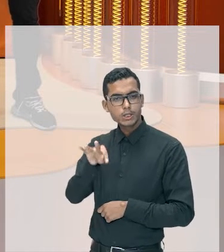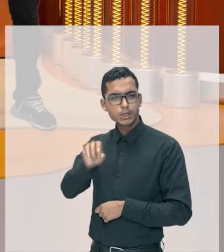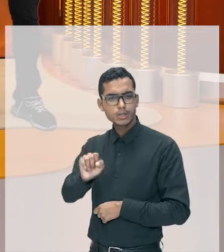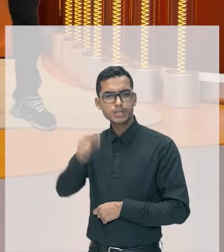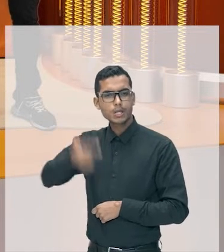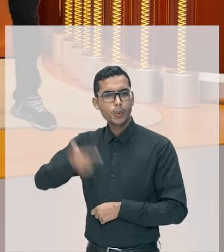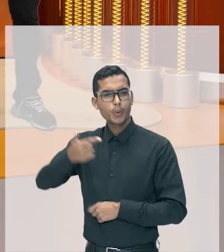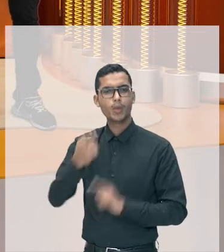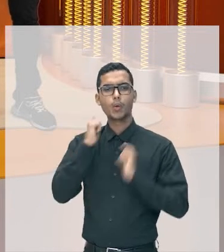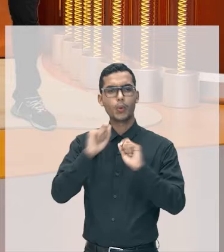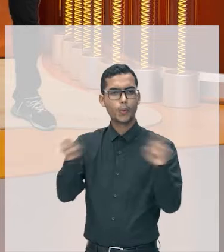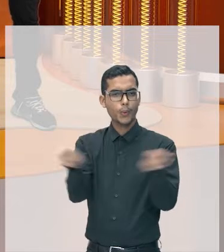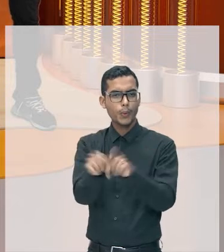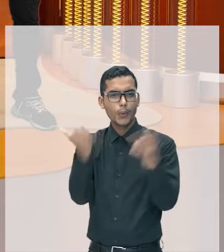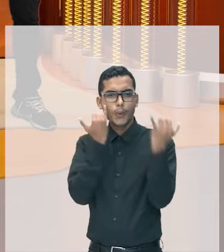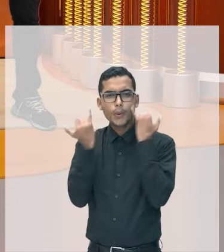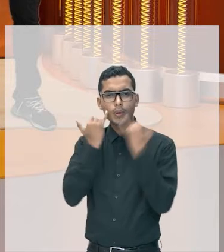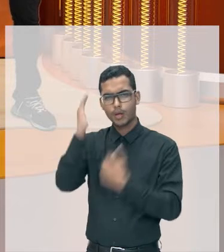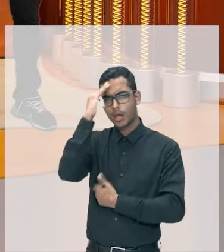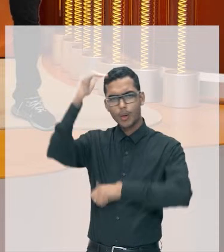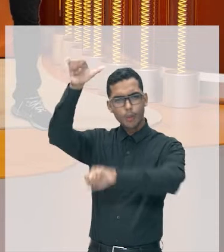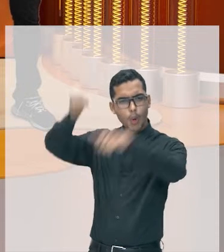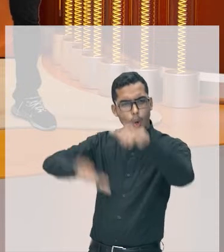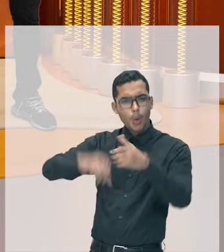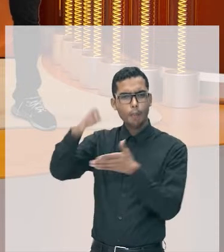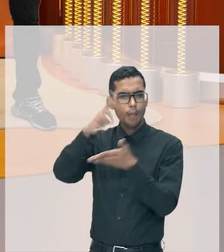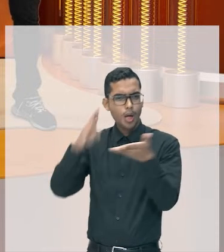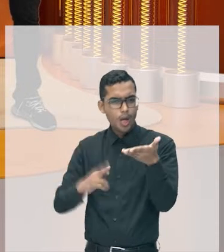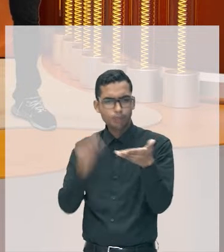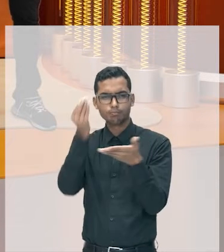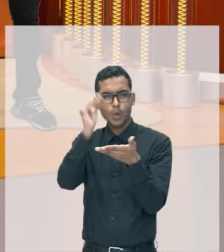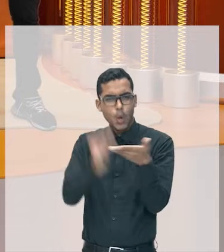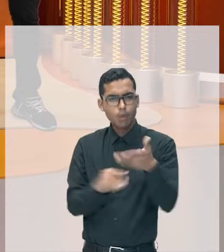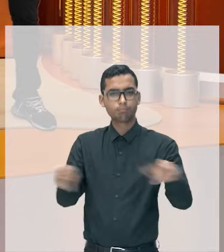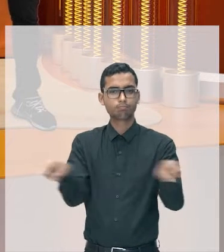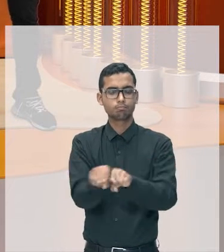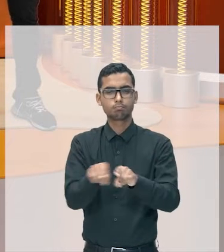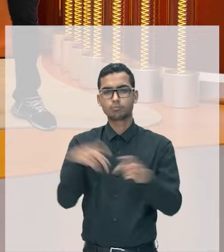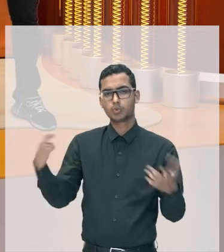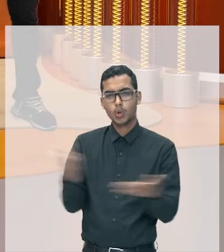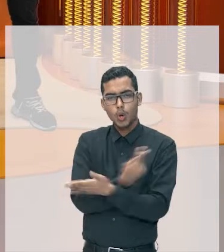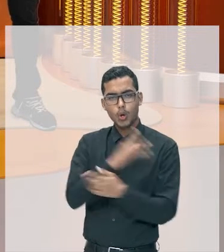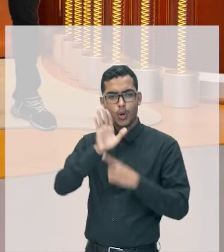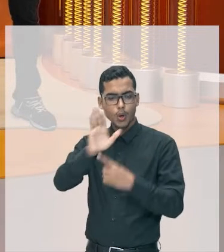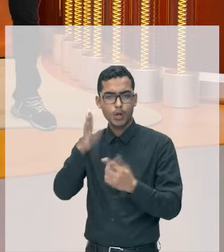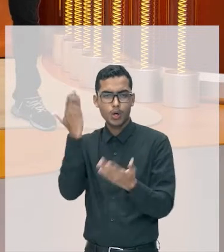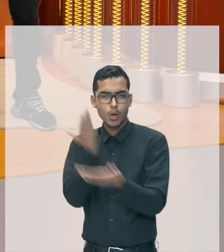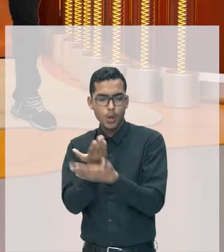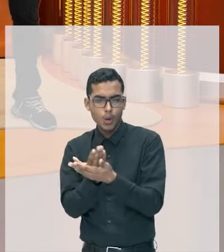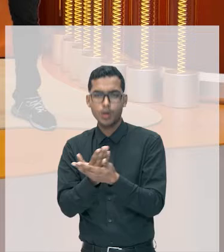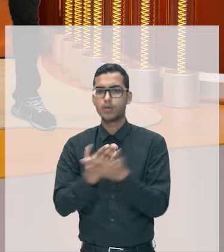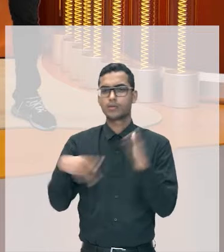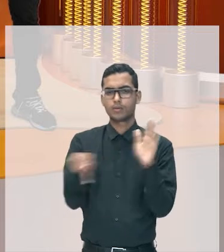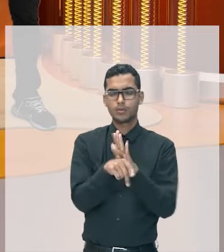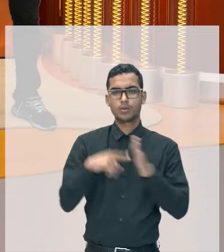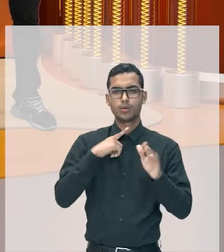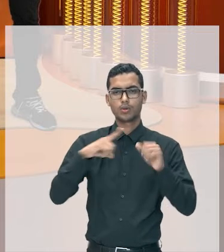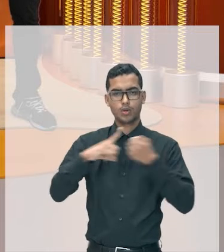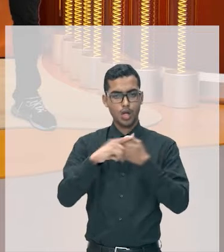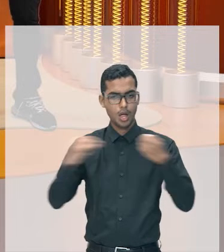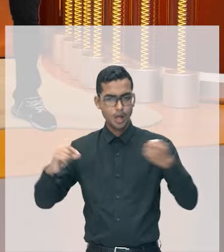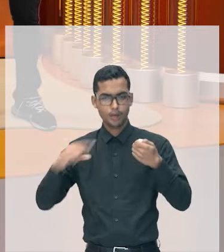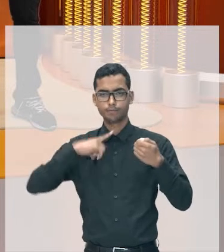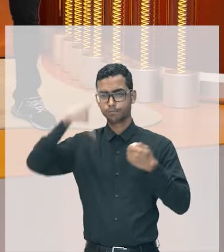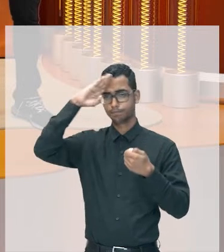em questão. E aí vamos ter livros, artigos acadêmicos, documentários